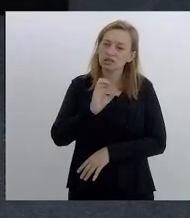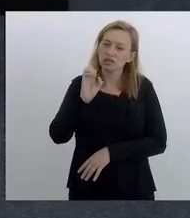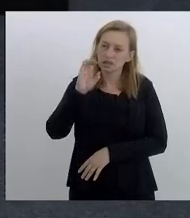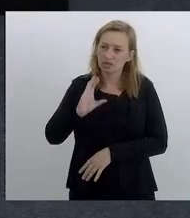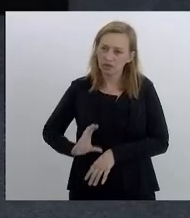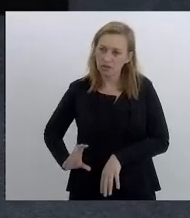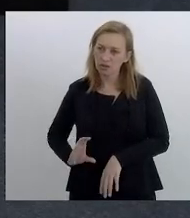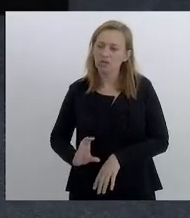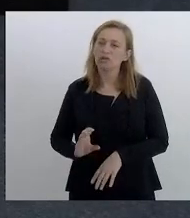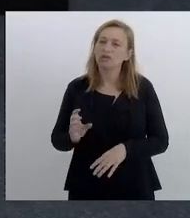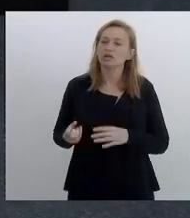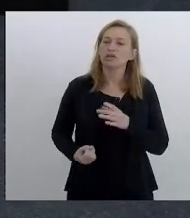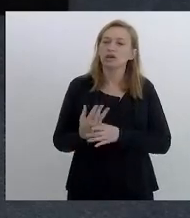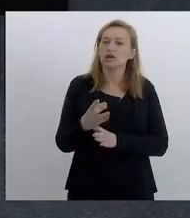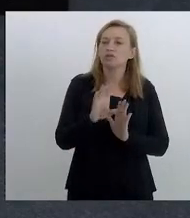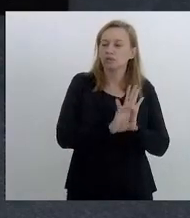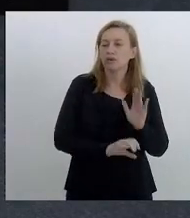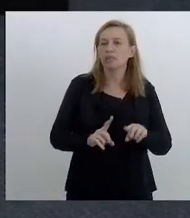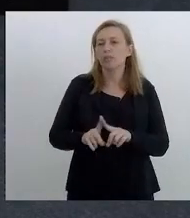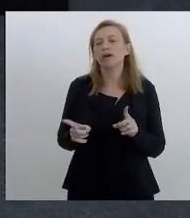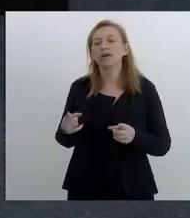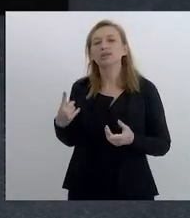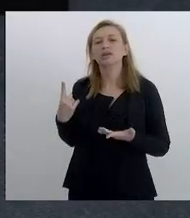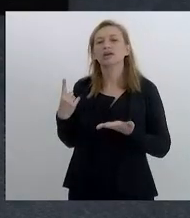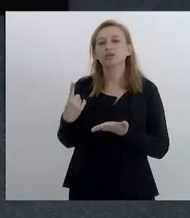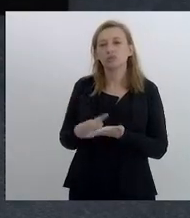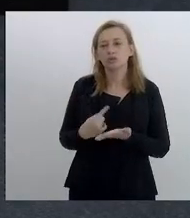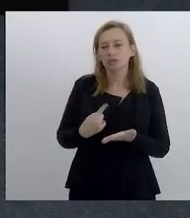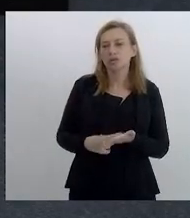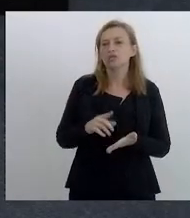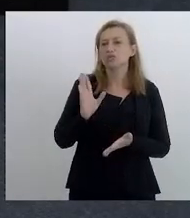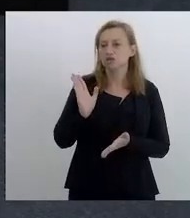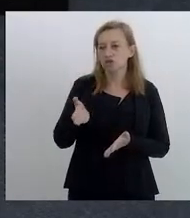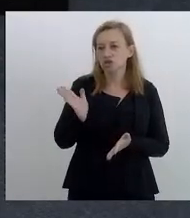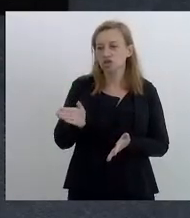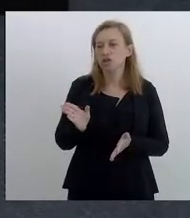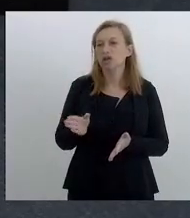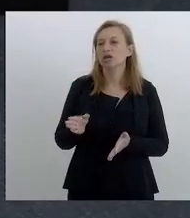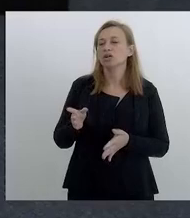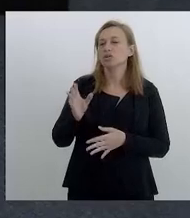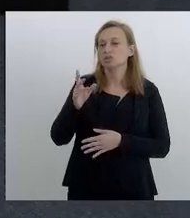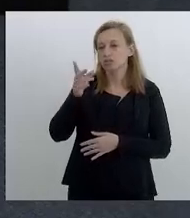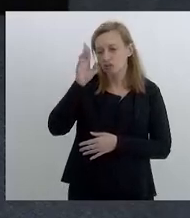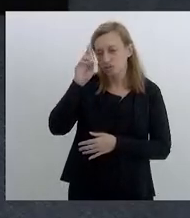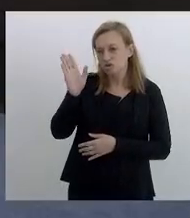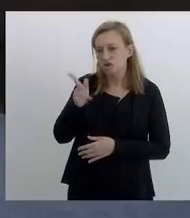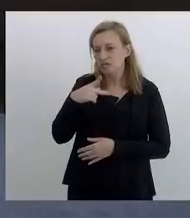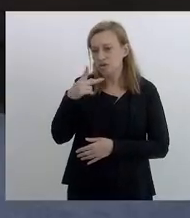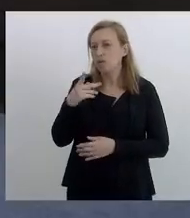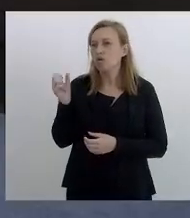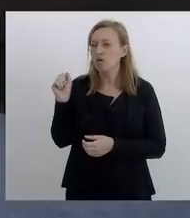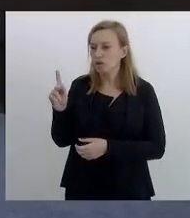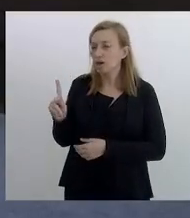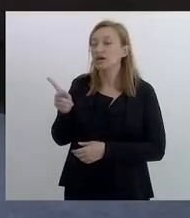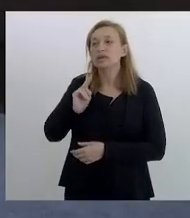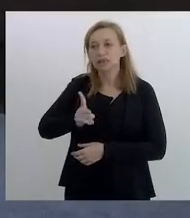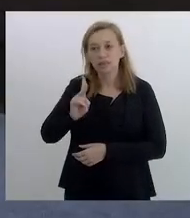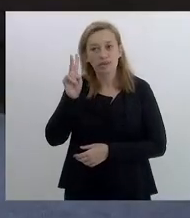estaremos fazendo uma emenda, mas acordamos no teto estabelecido por Vossa Excelência. Obrigado. Ok. Sempre lembrando